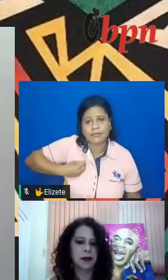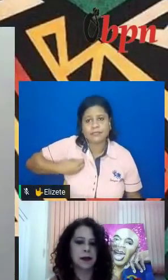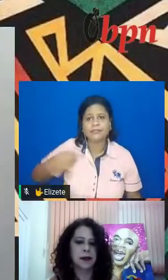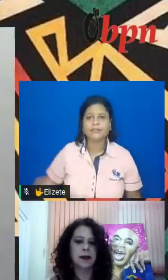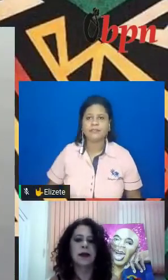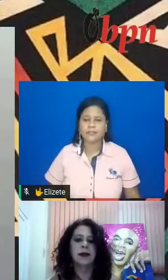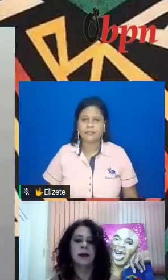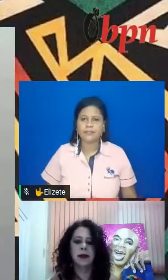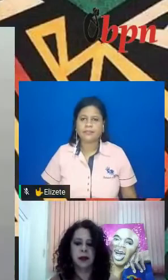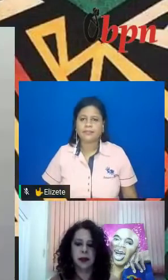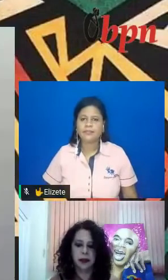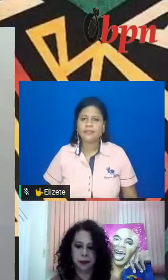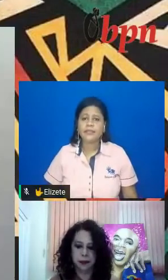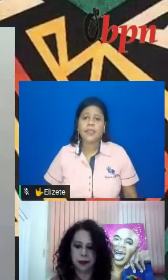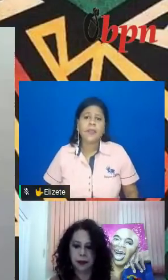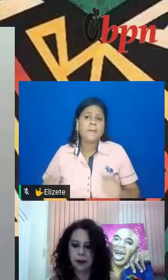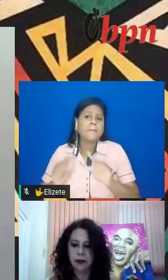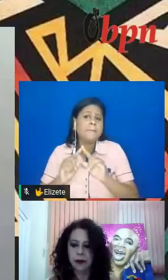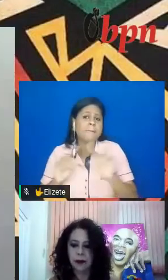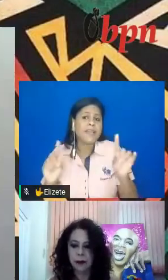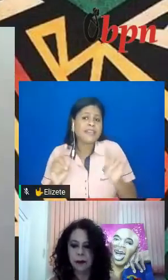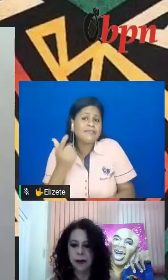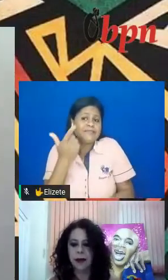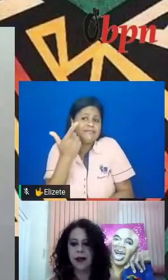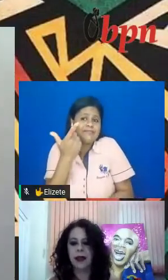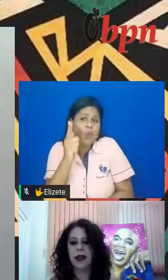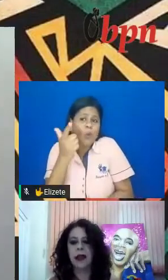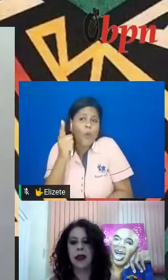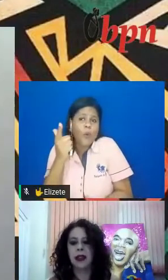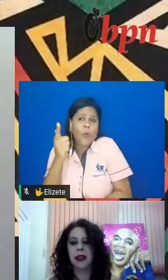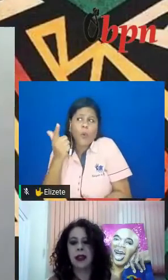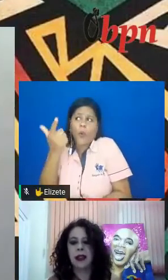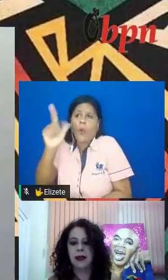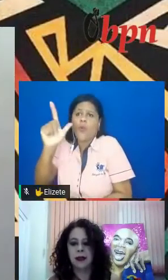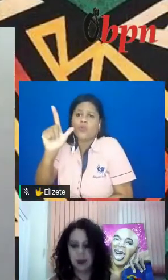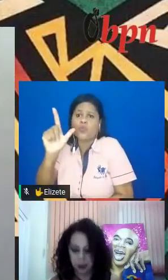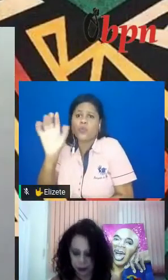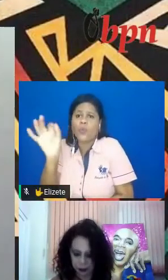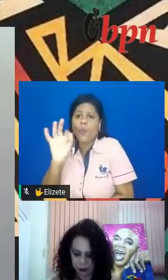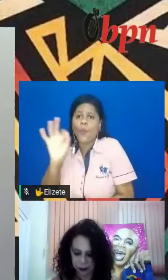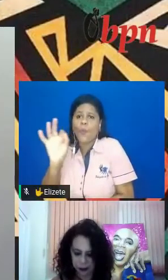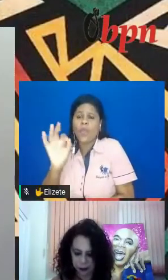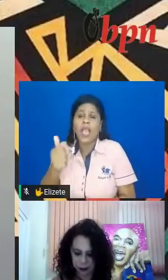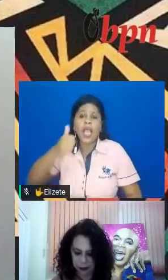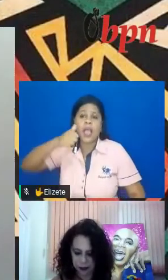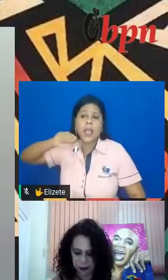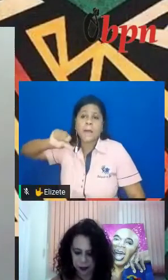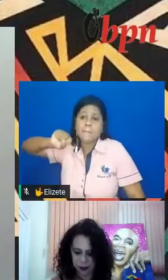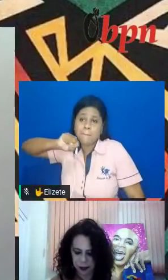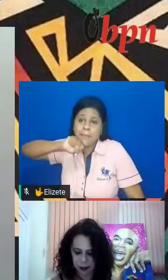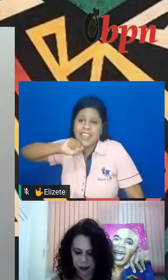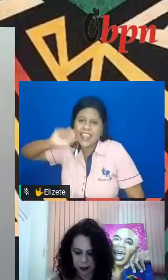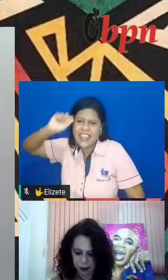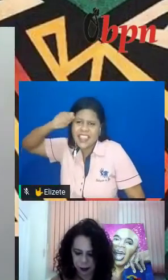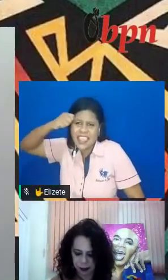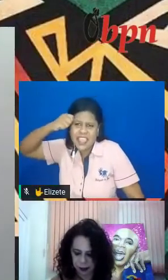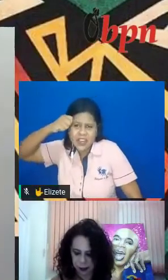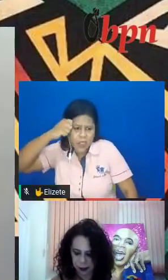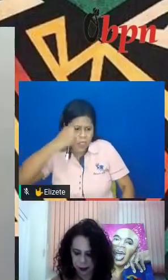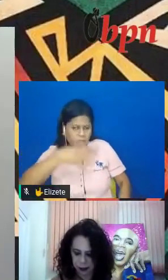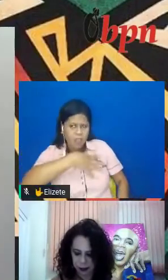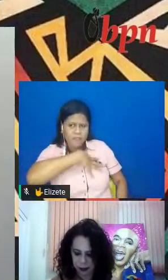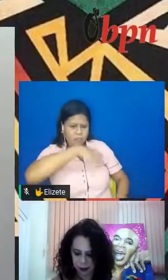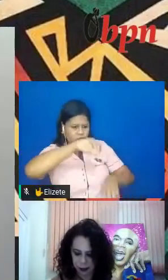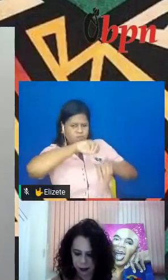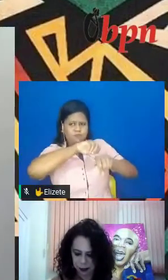Mas não tem outro jeito, que é o que as mães negras têm que fazer com os filhos. Não